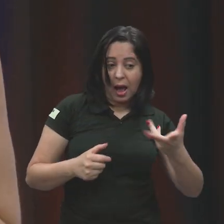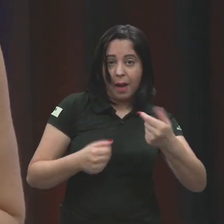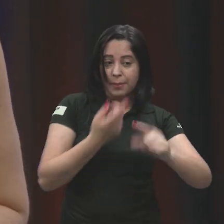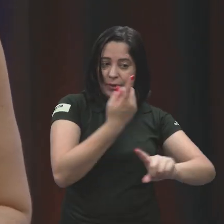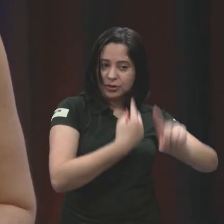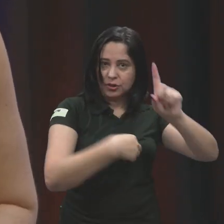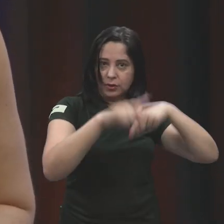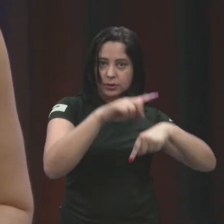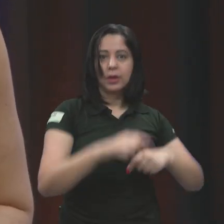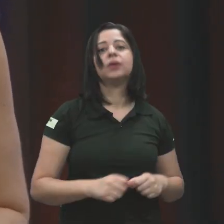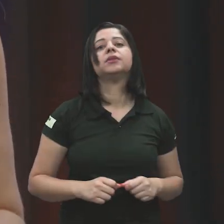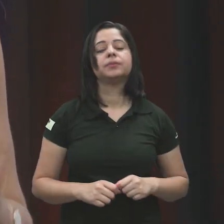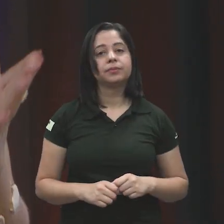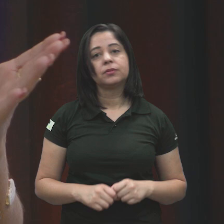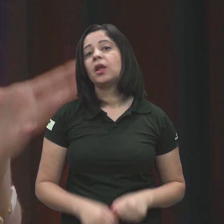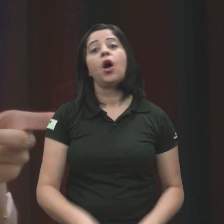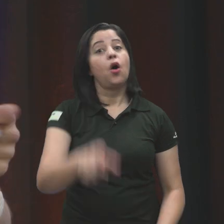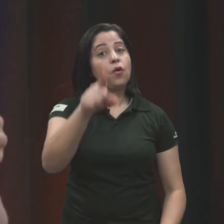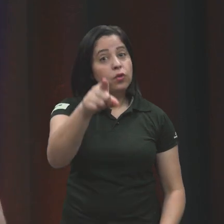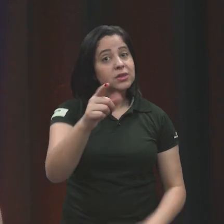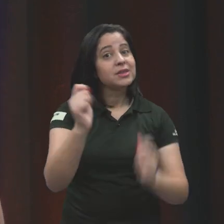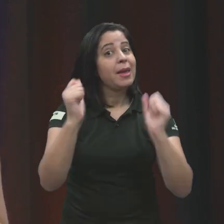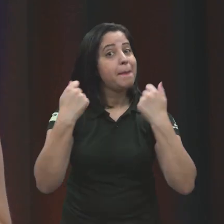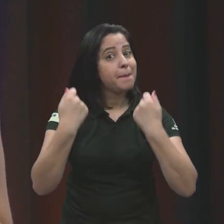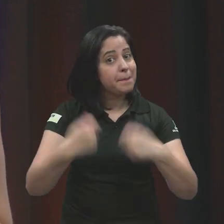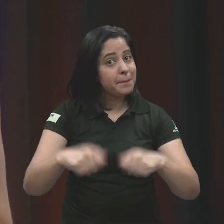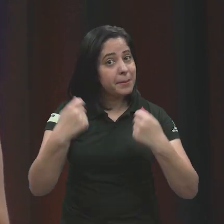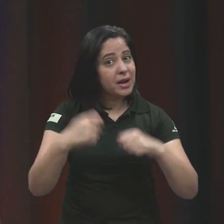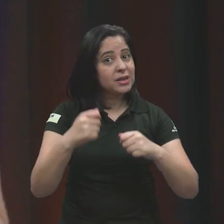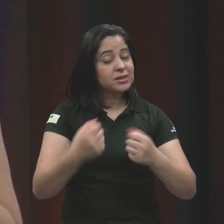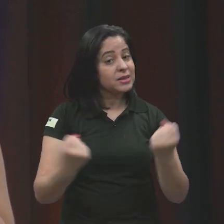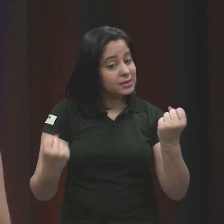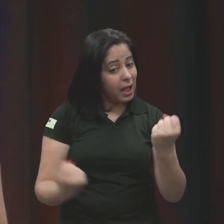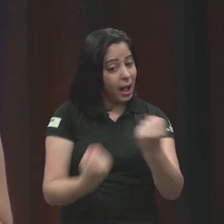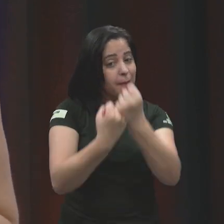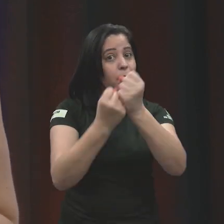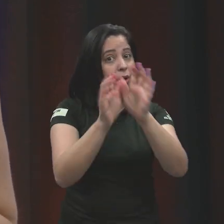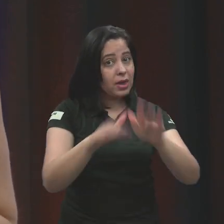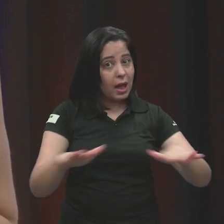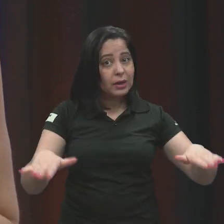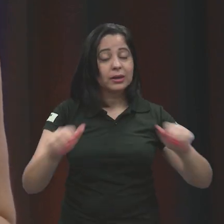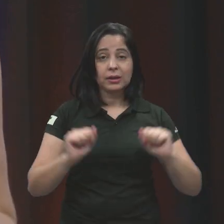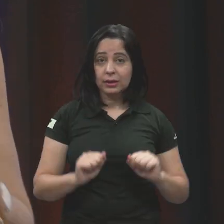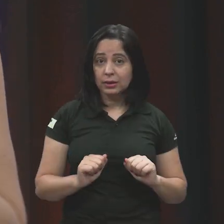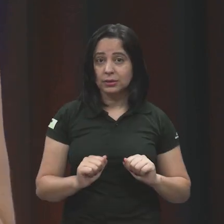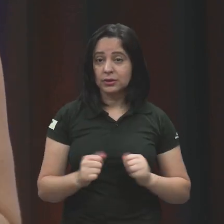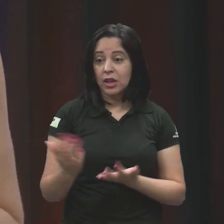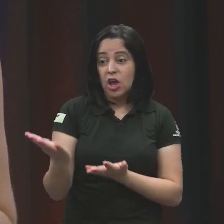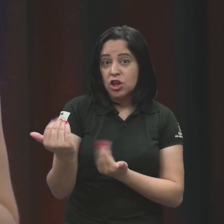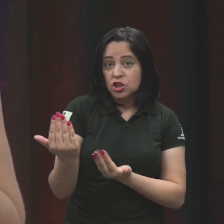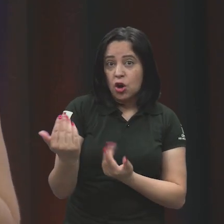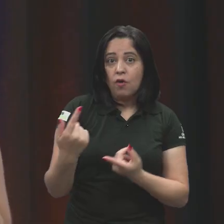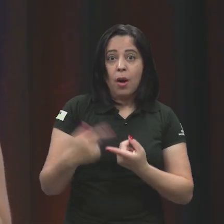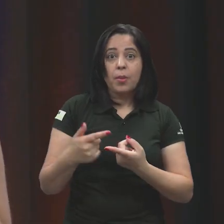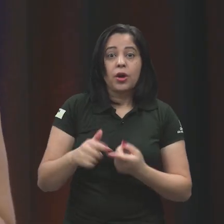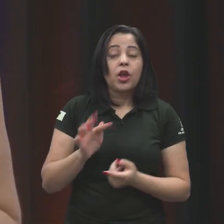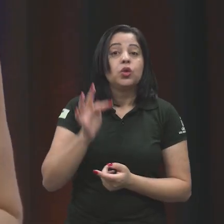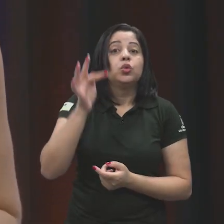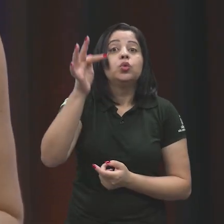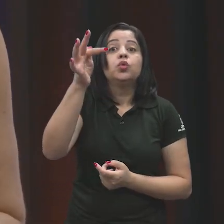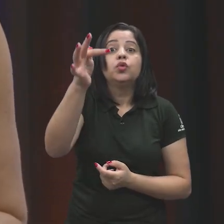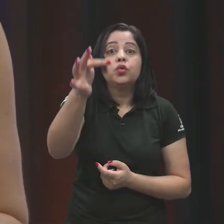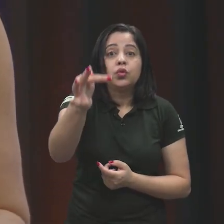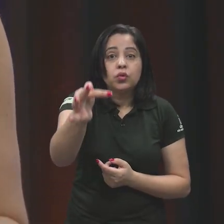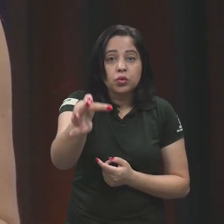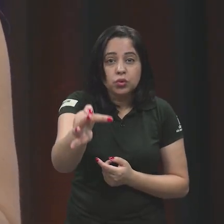deixo uma mensagem para os pais. Apoiar os sonhos de nossas crianças e jovens é fundamental para que eles vivam daquilo